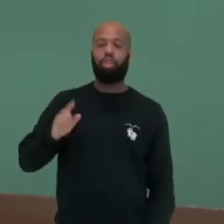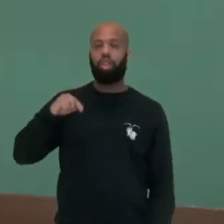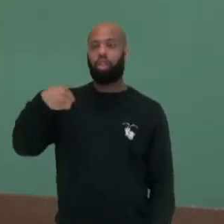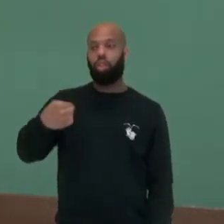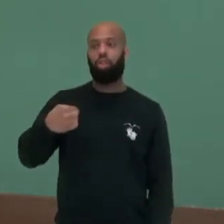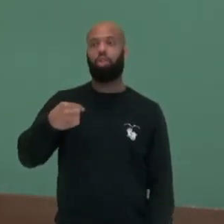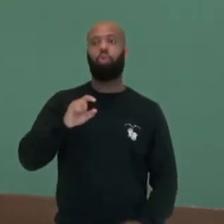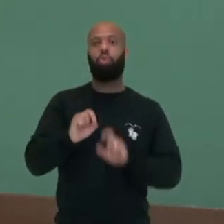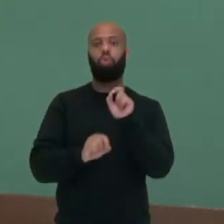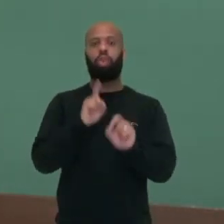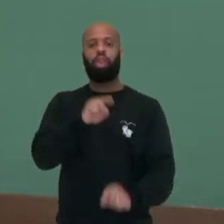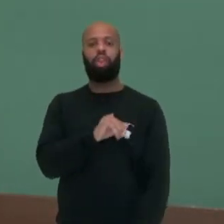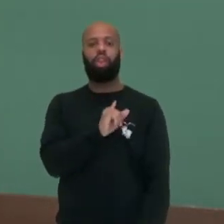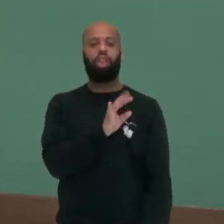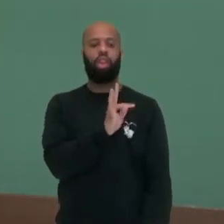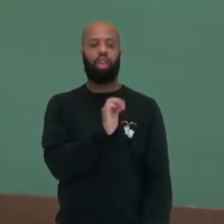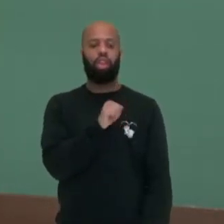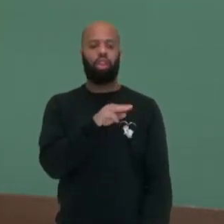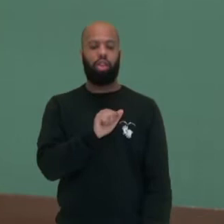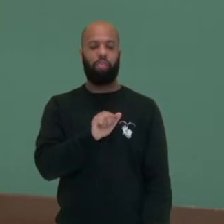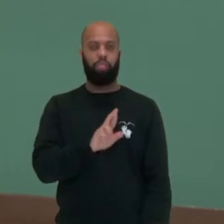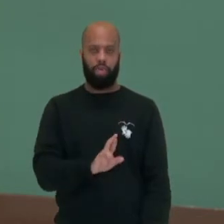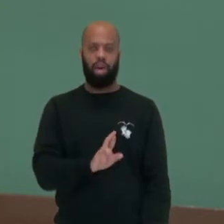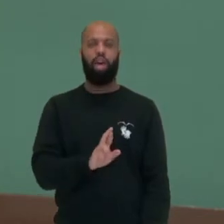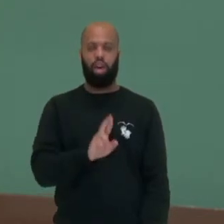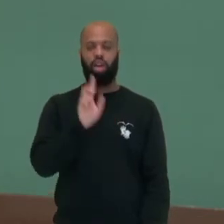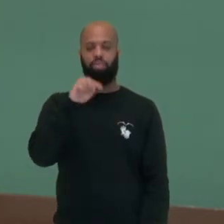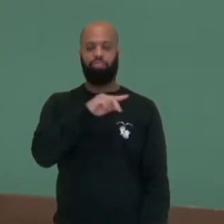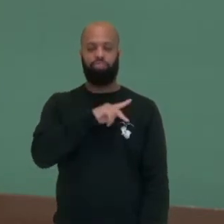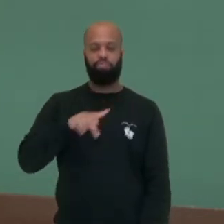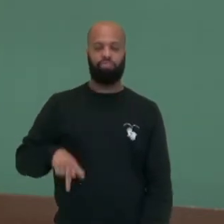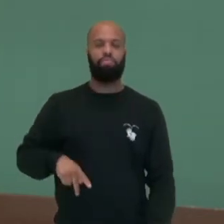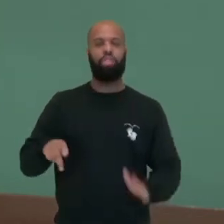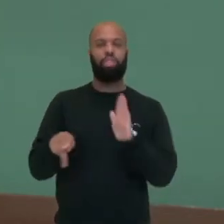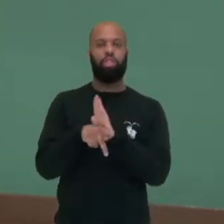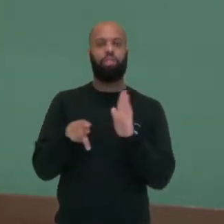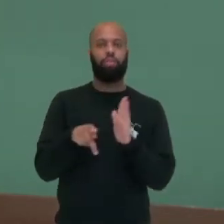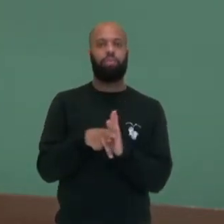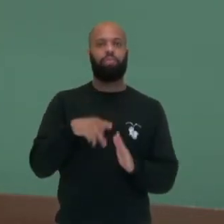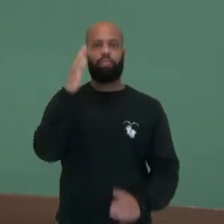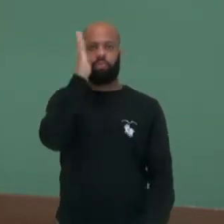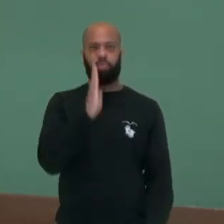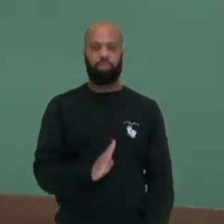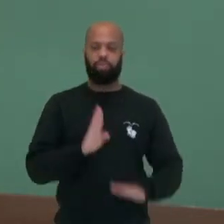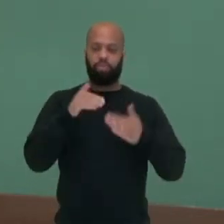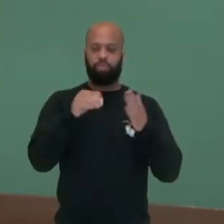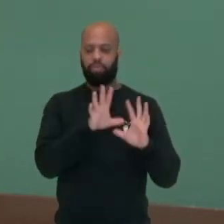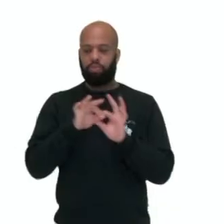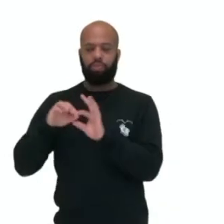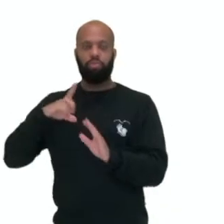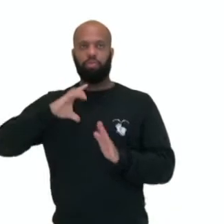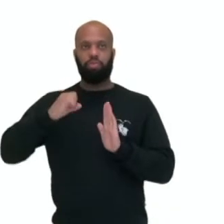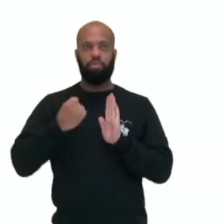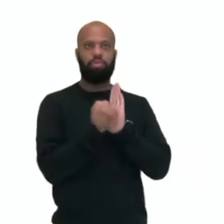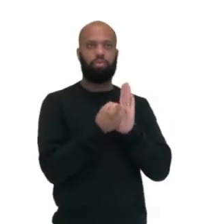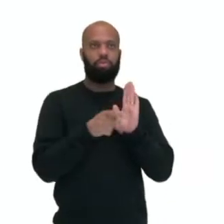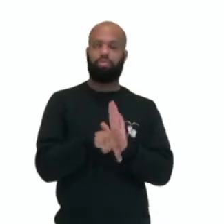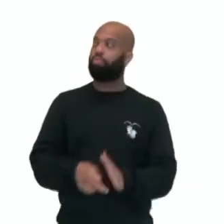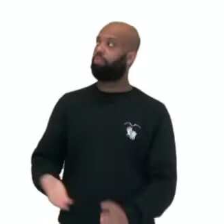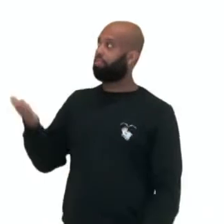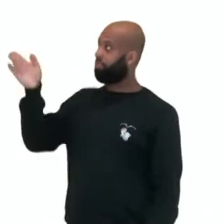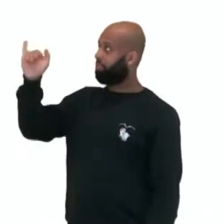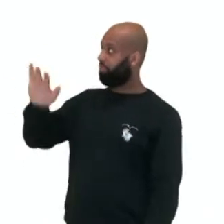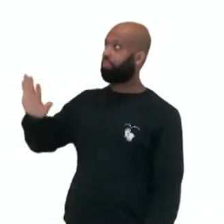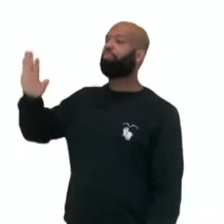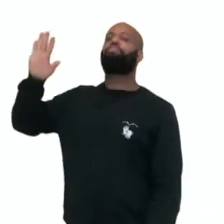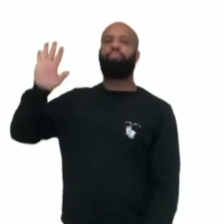de Itamar Franco como presidente do Brasil. Este contexto muito marcado por essa imagem que é